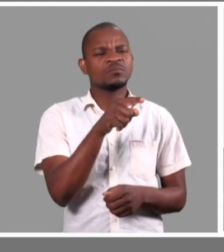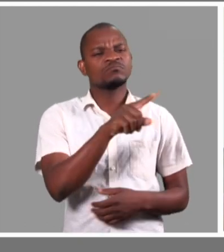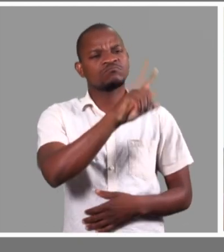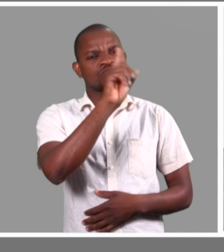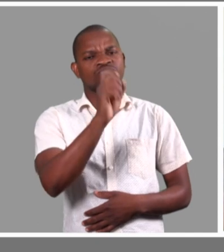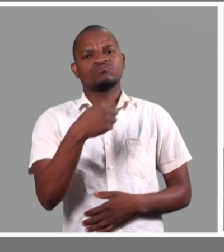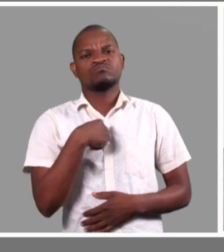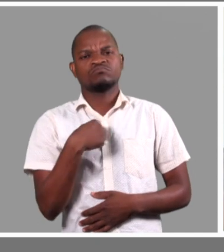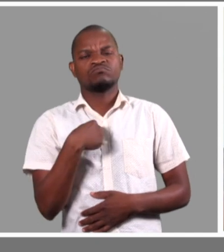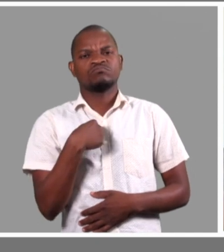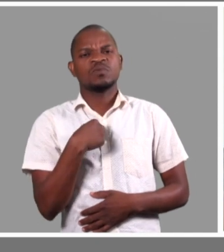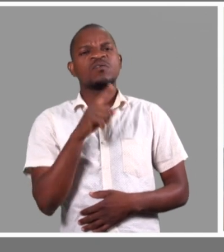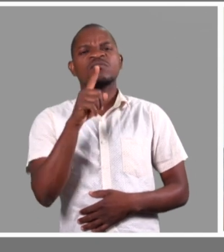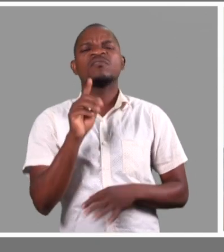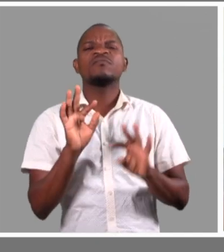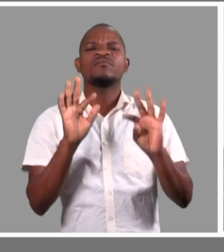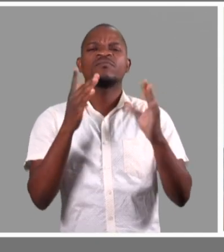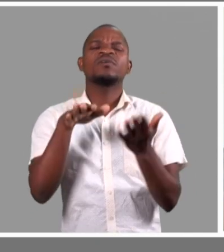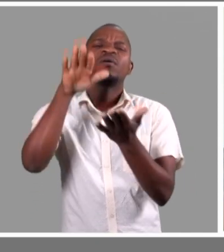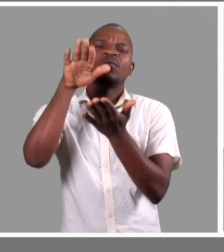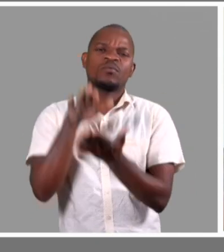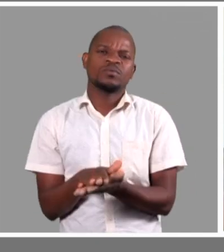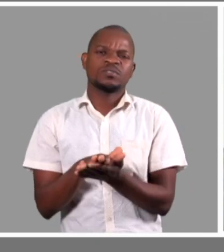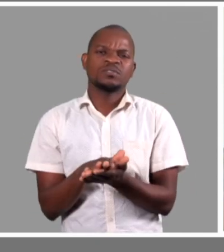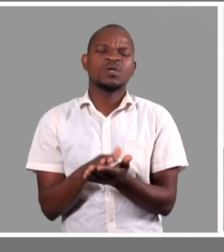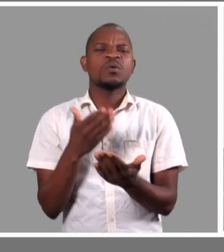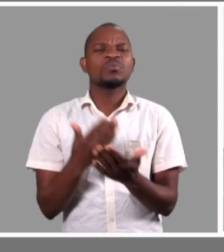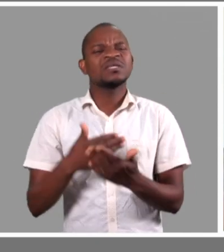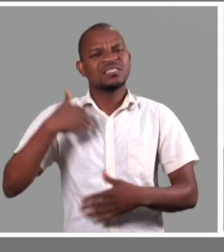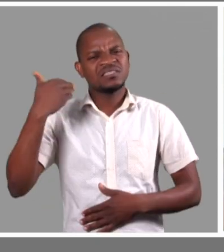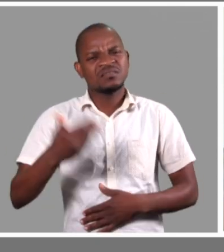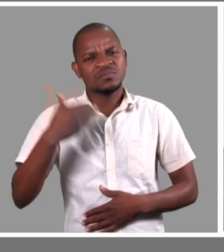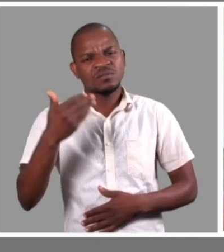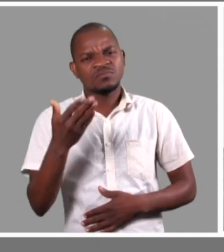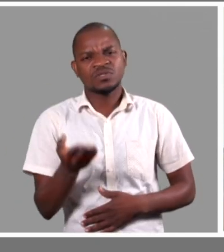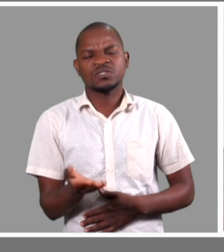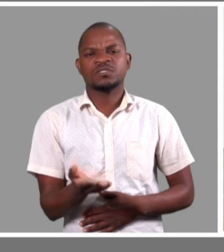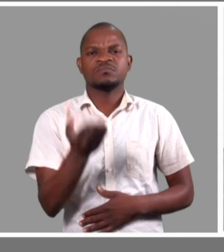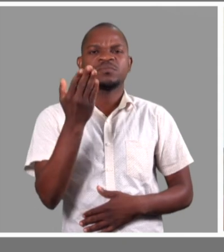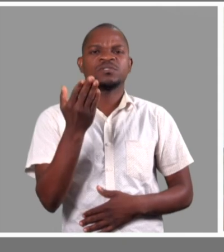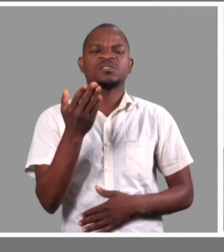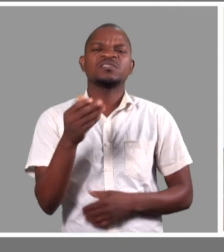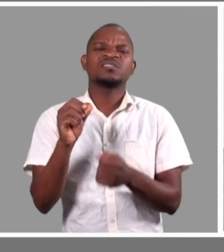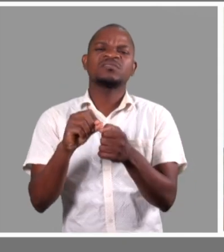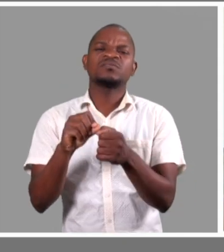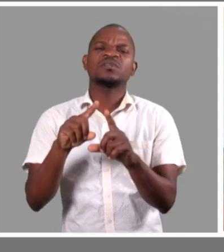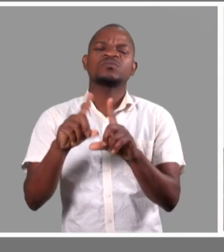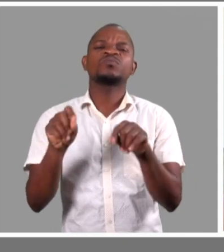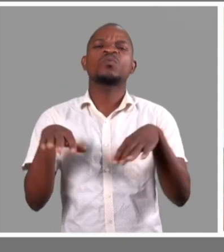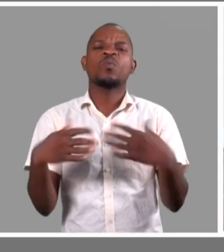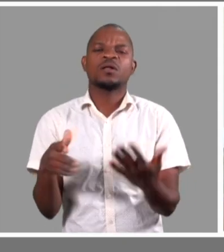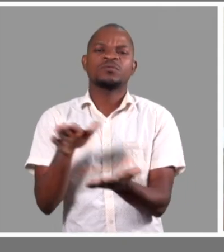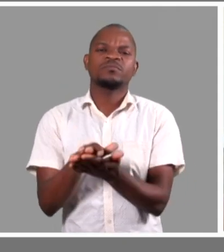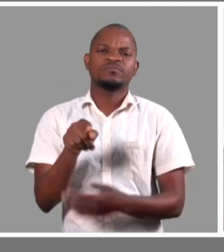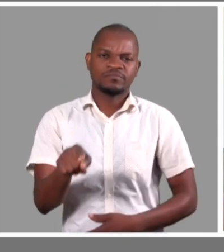que perguntou, menina, onde vive? Por que é que estou de manhã? Tu estáis